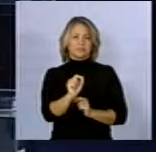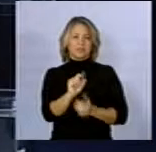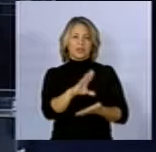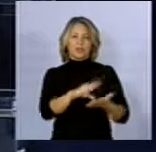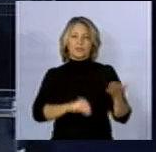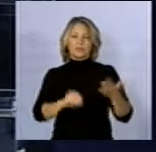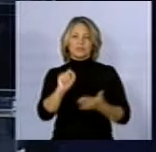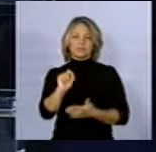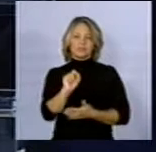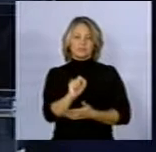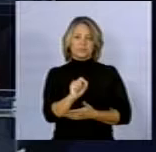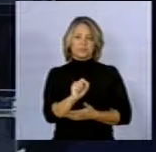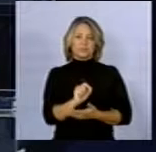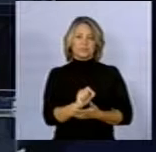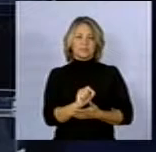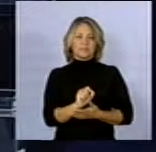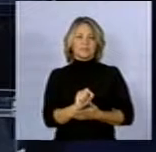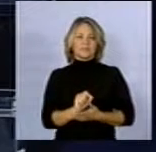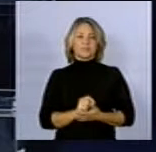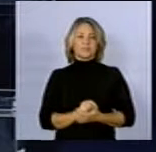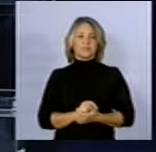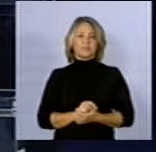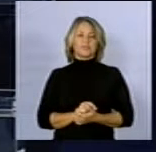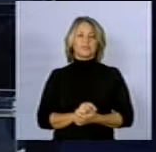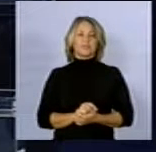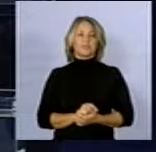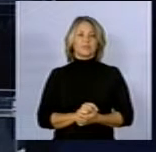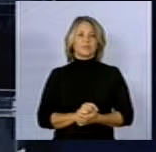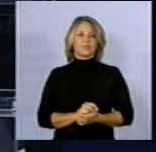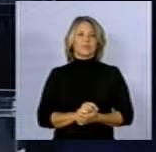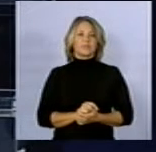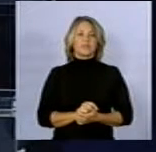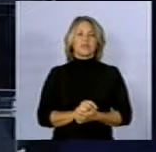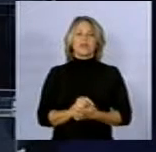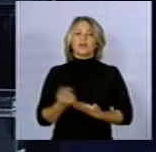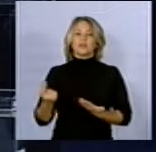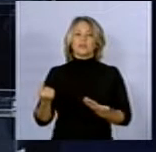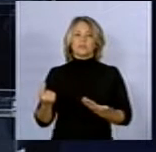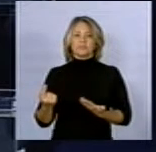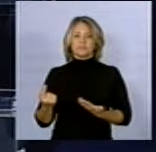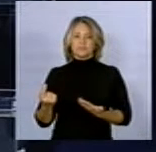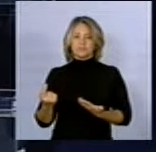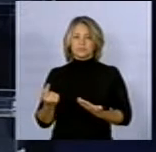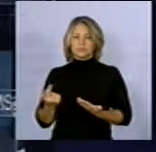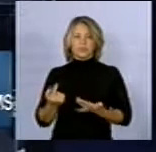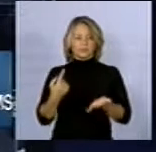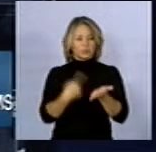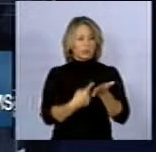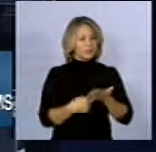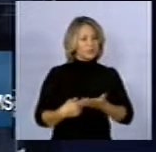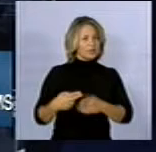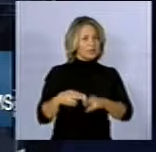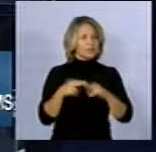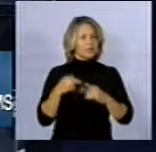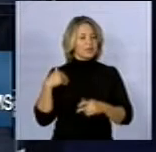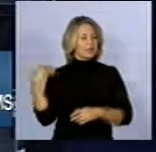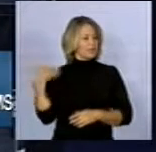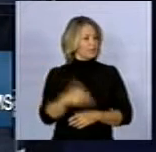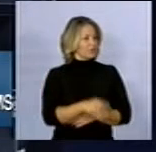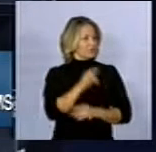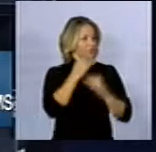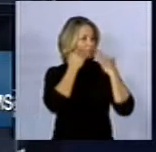Yeah. I've been invited by Abrichem. Fui convidado pela Abrissem, mas, como eu disse, eu vim aqui só